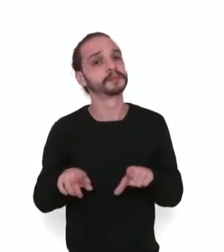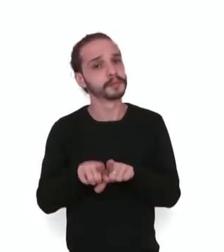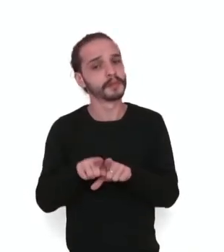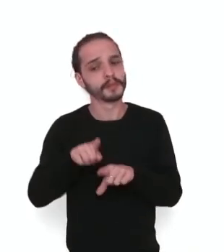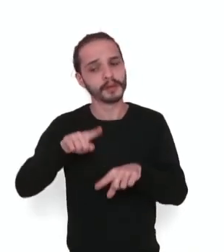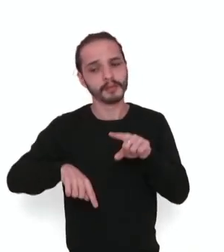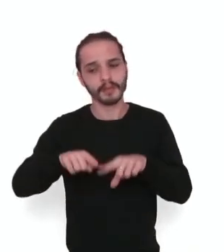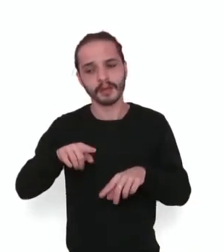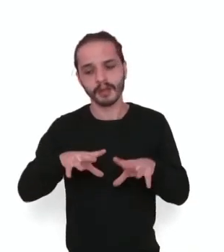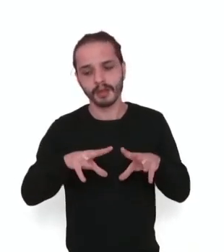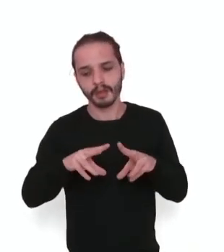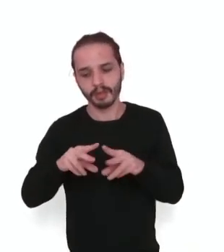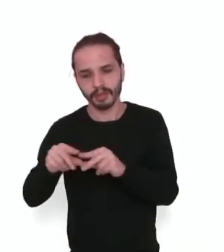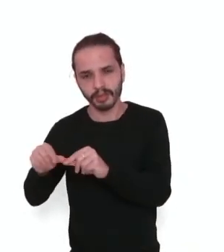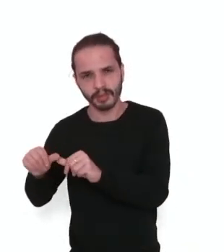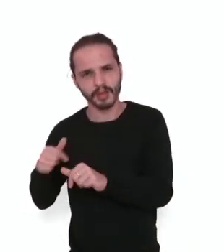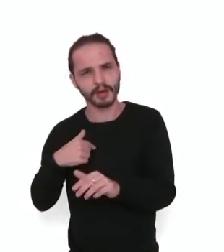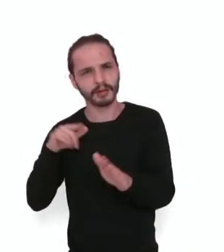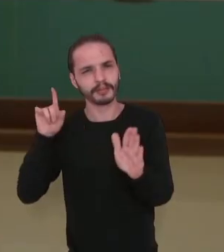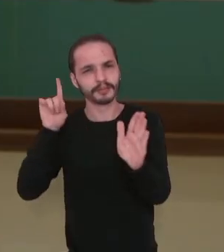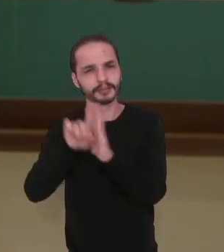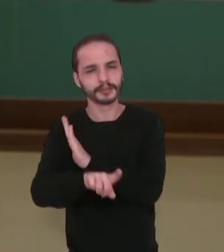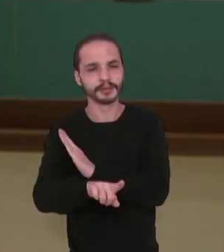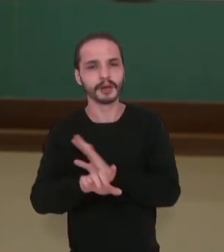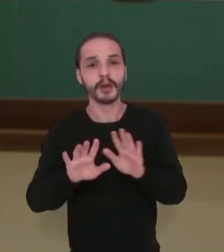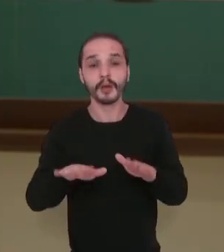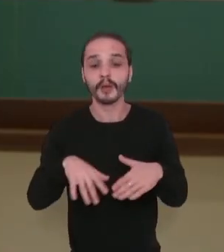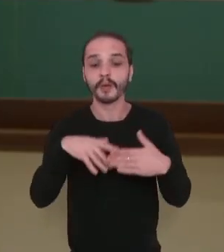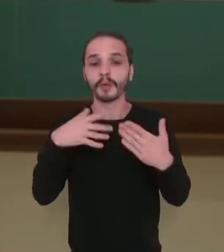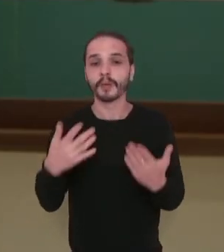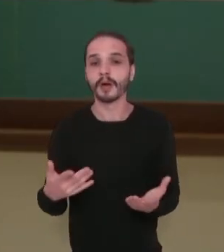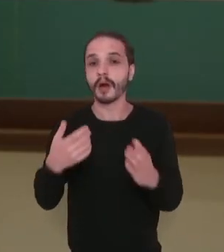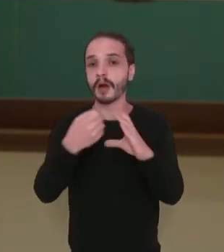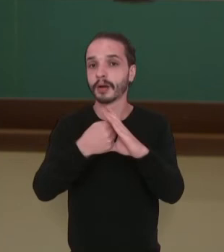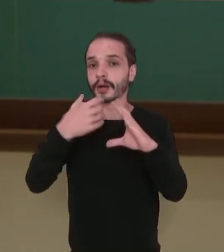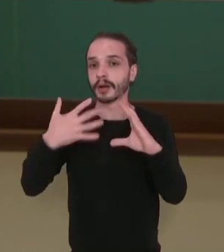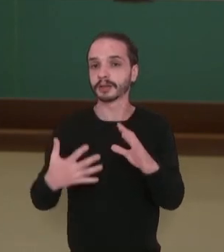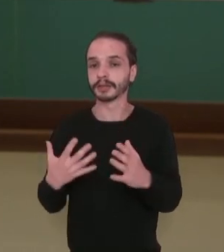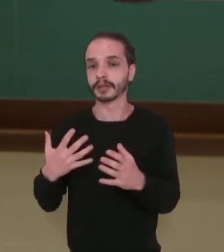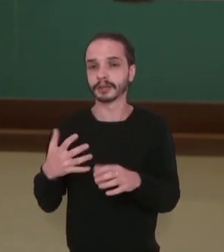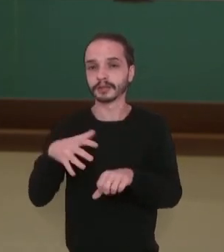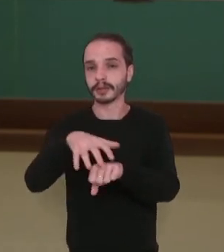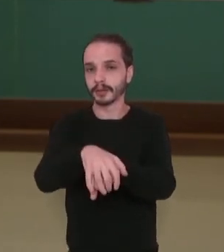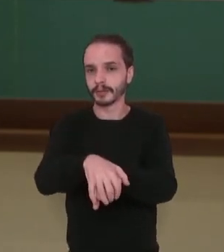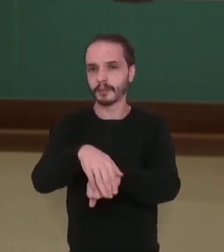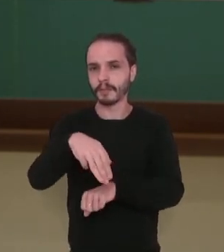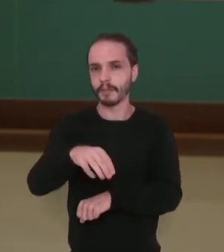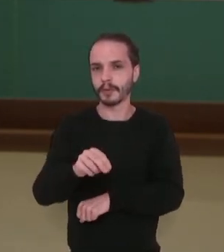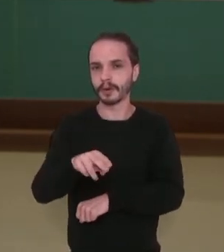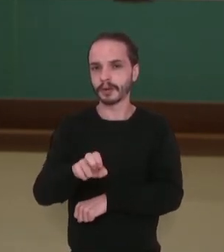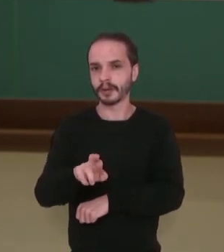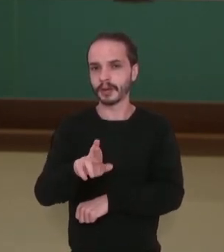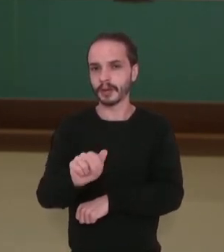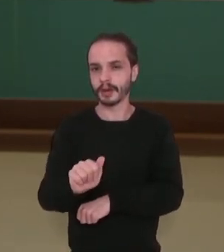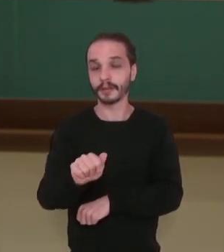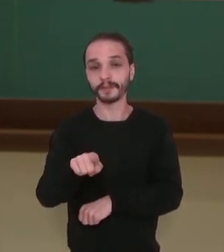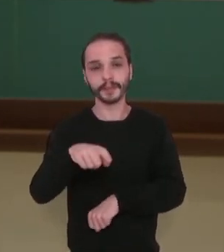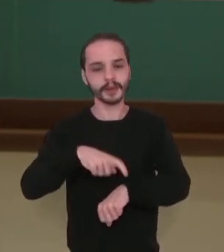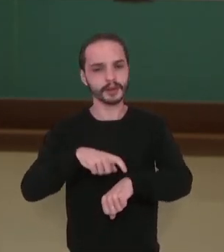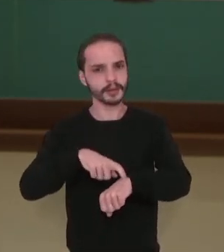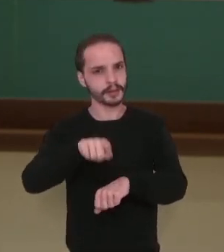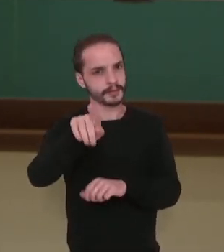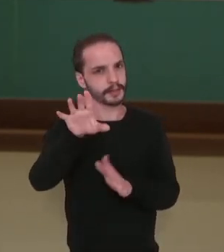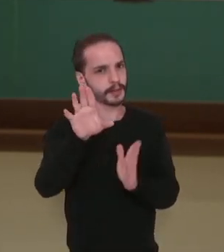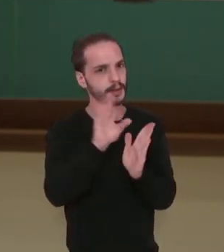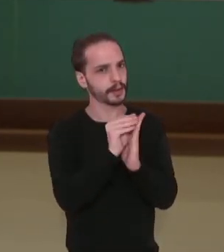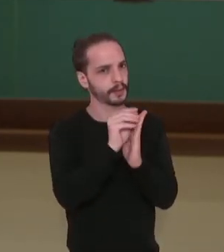decomposição. Pergunto para você, quais são as características do reino Monera? Vou dar um tempo para você copiar essa atividade